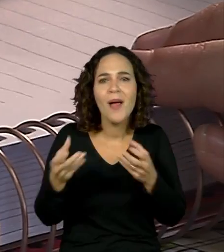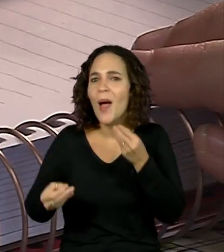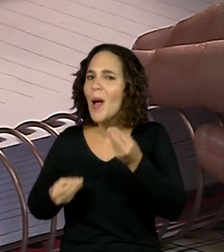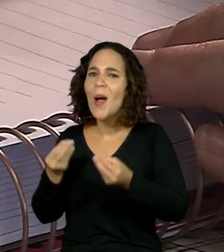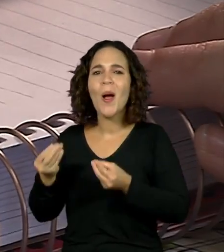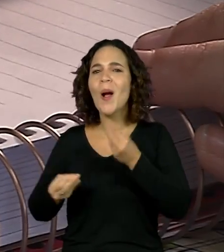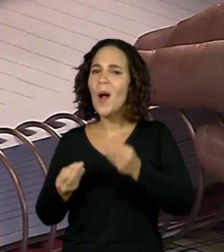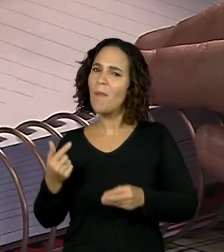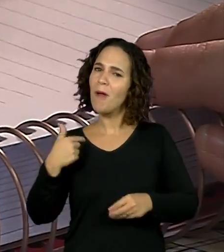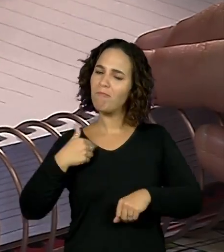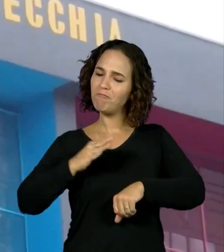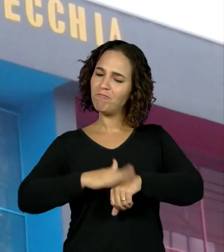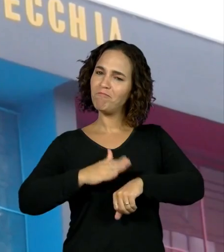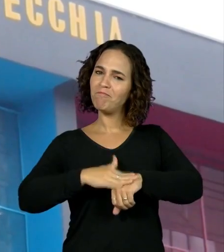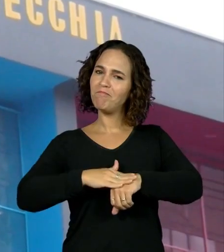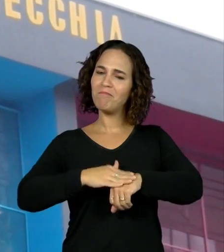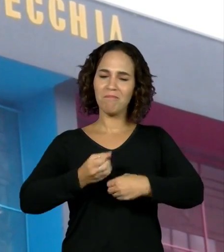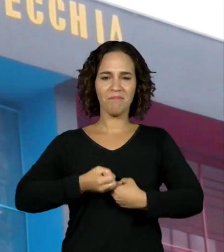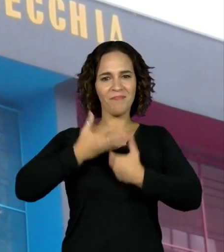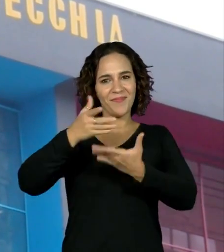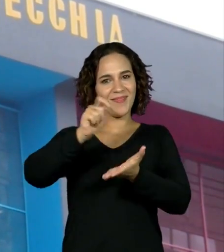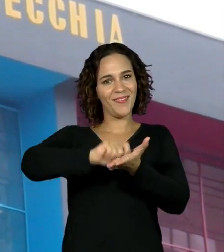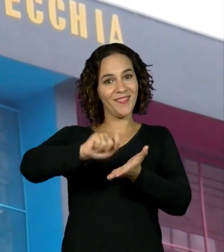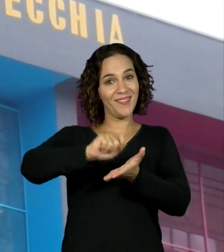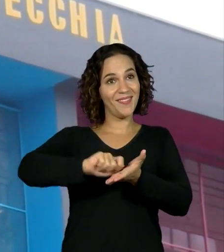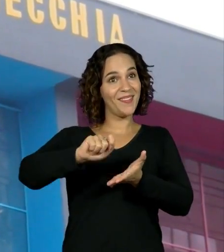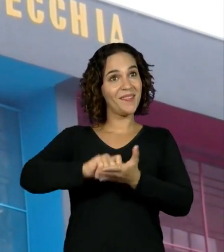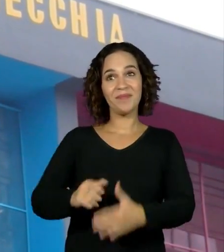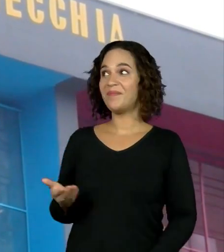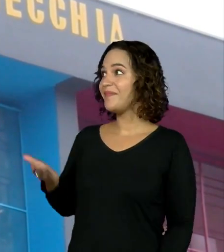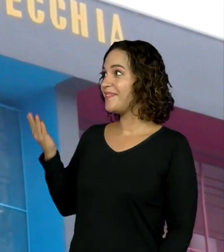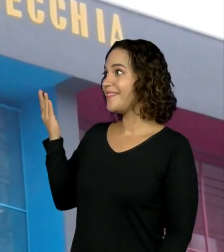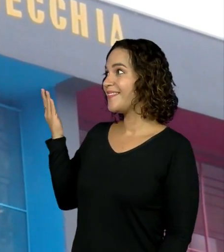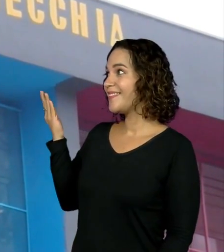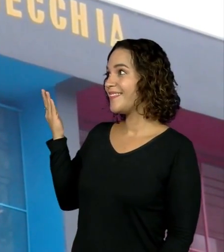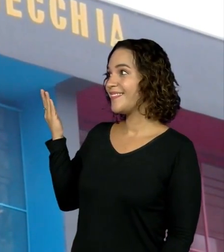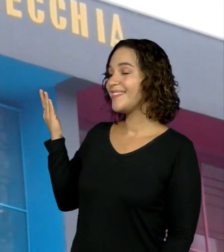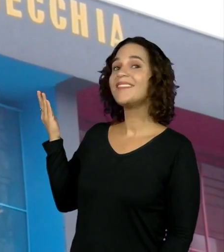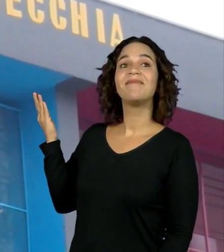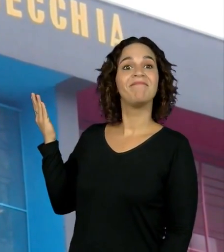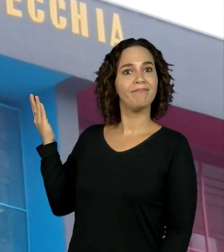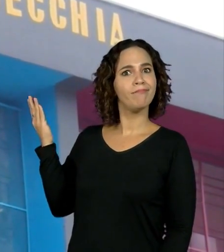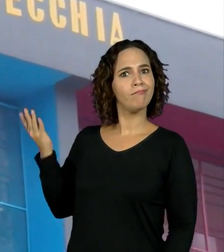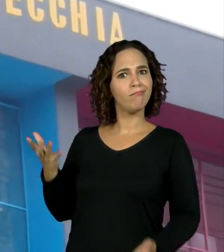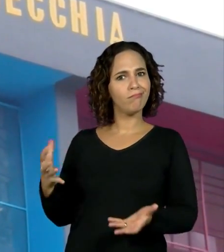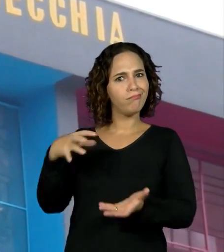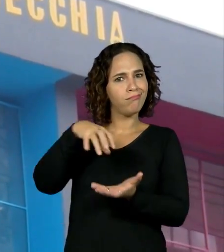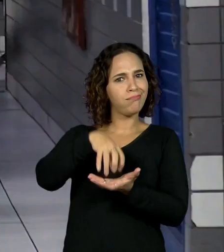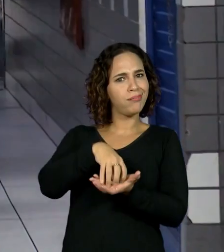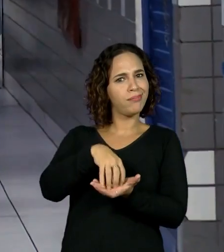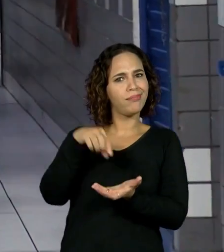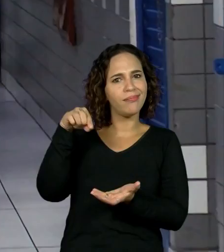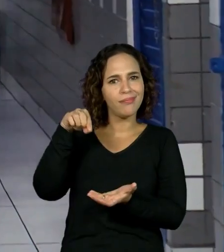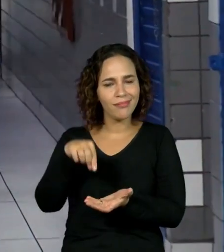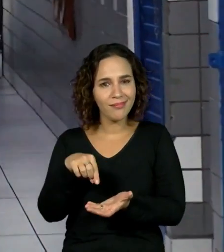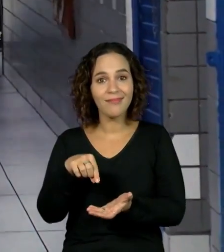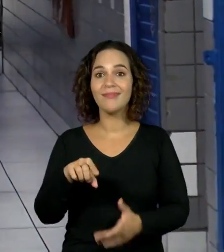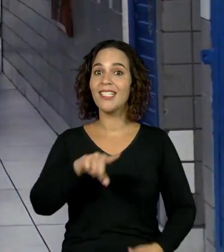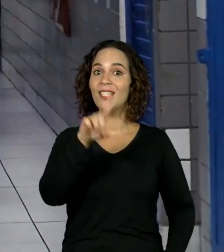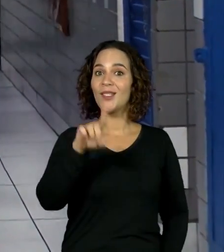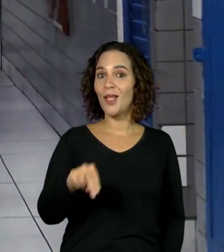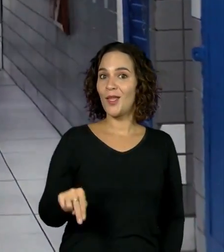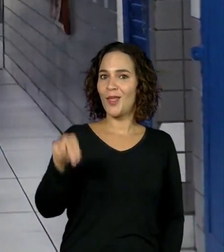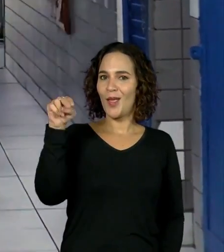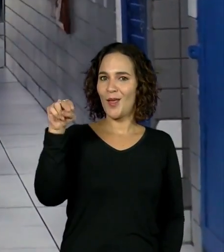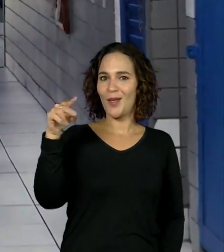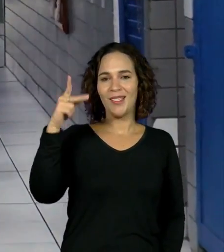um escritor. Tudo isso aconteceu aqui na MF Professor Renato Antônio Quequia, na zona norte